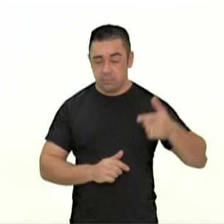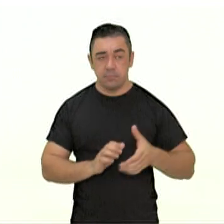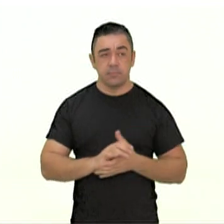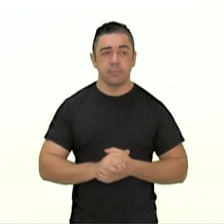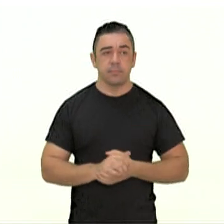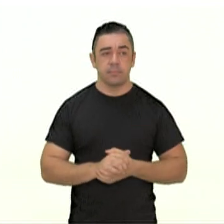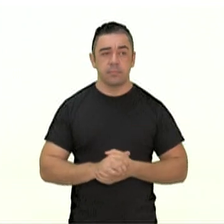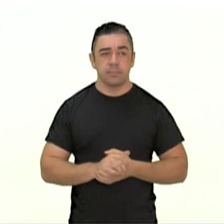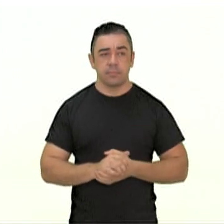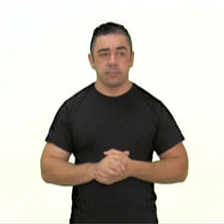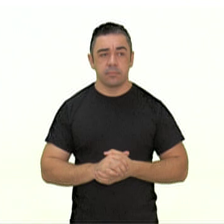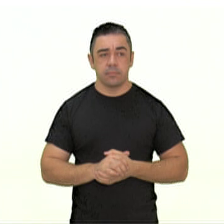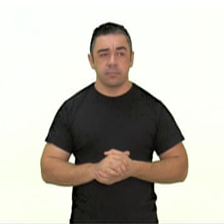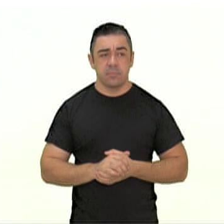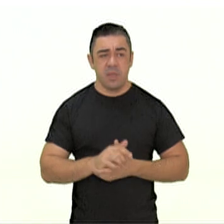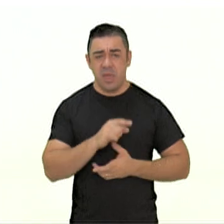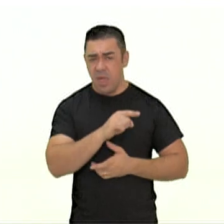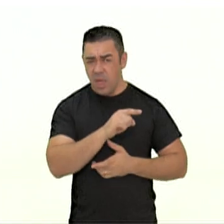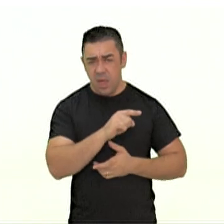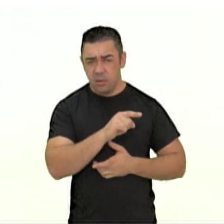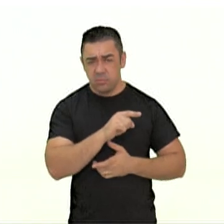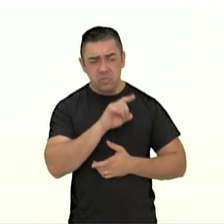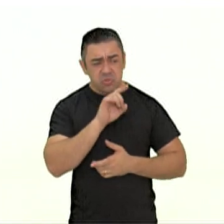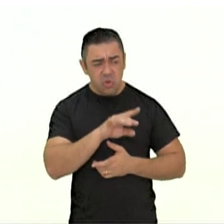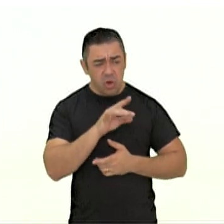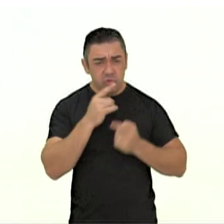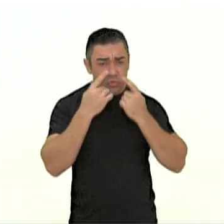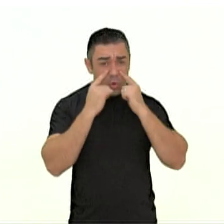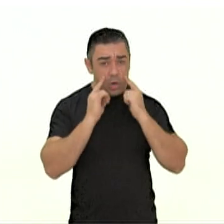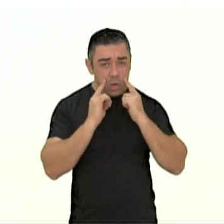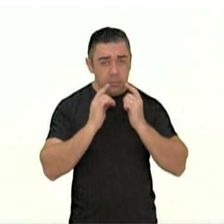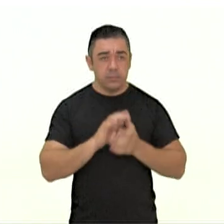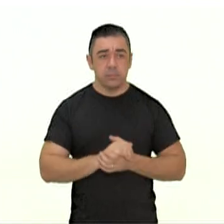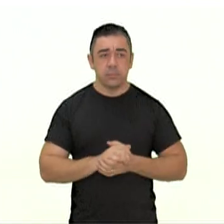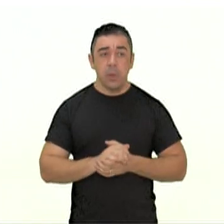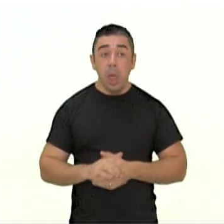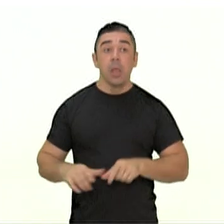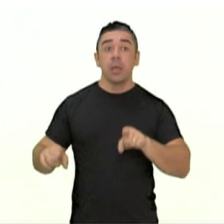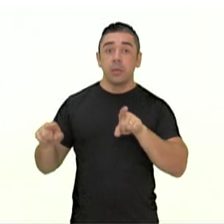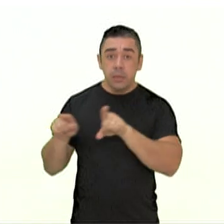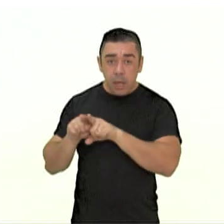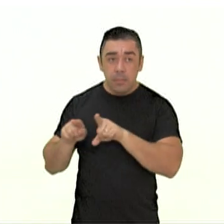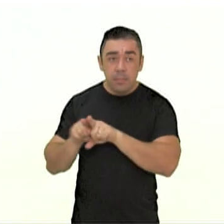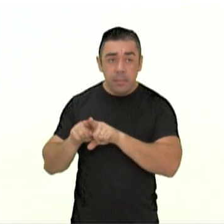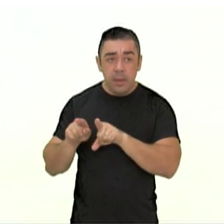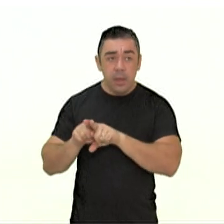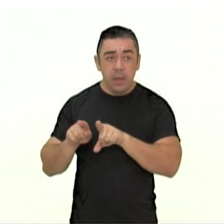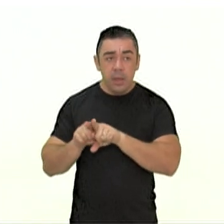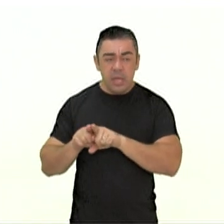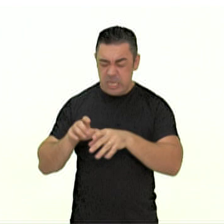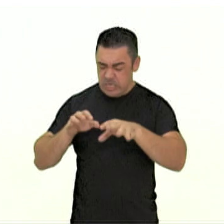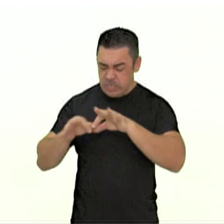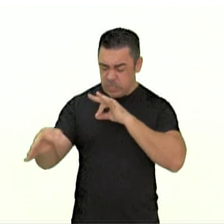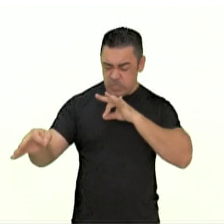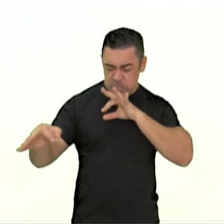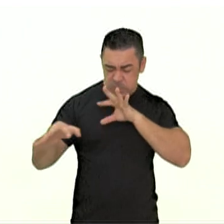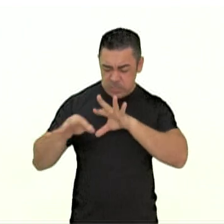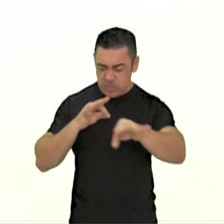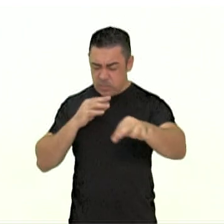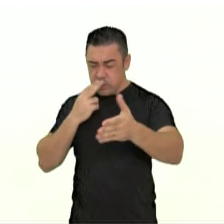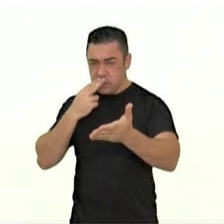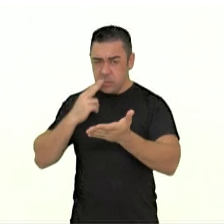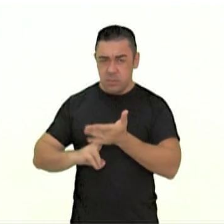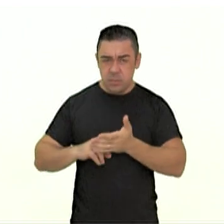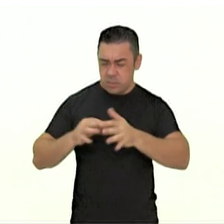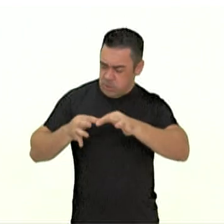exemplo. Ela não só chorava, como também rasgava as cartas.